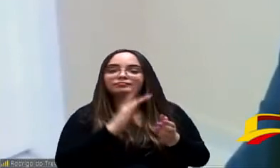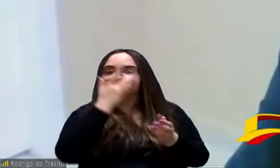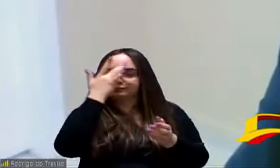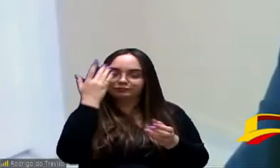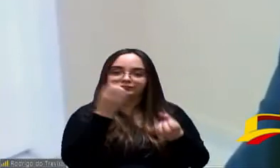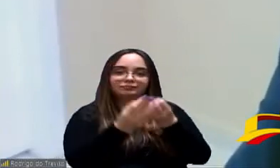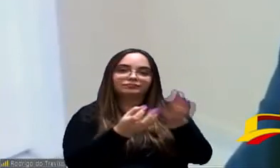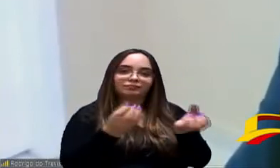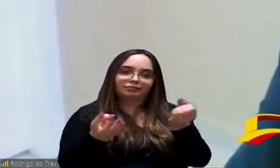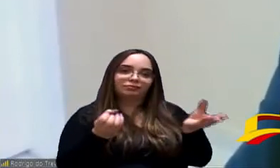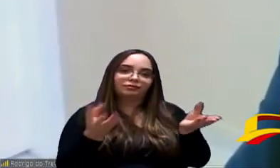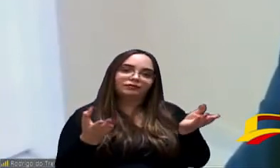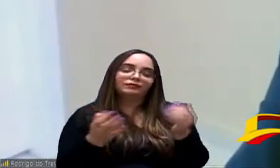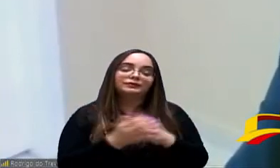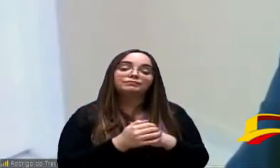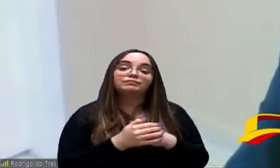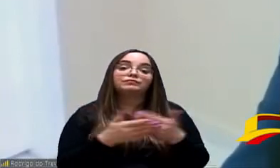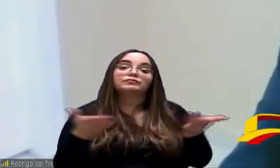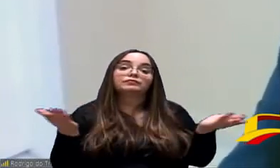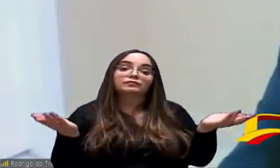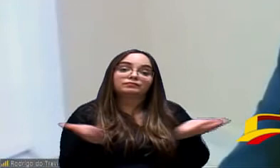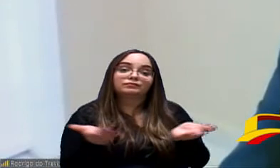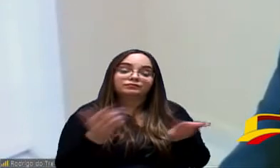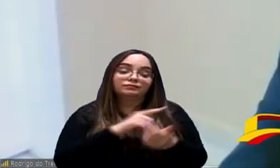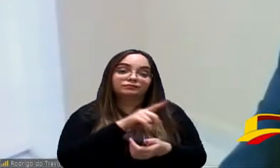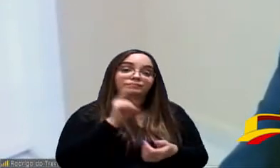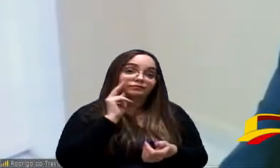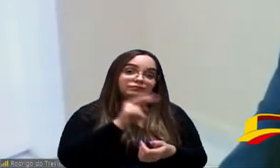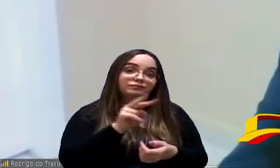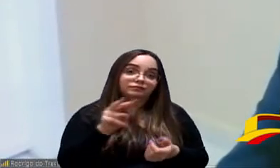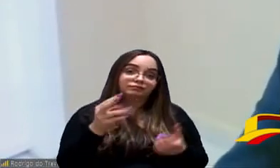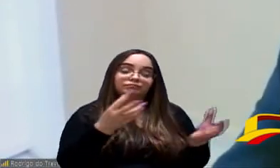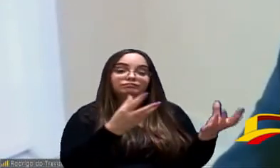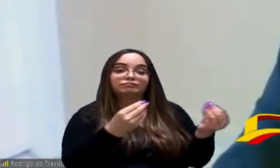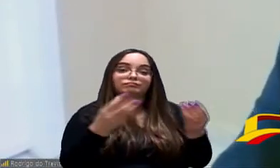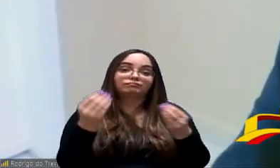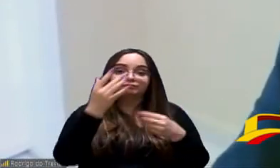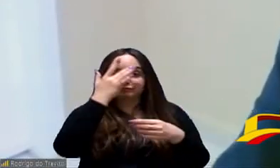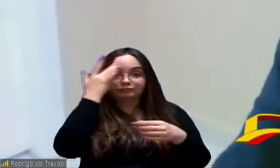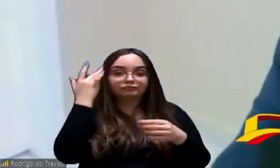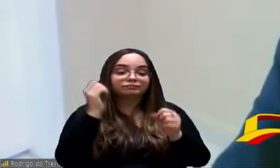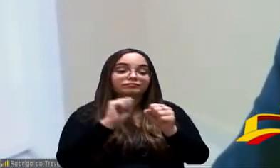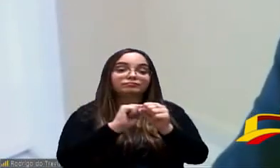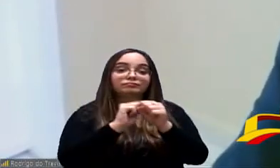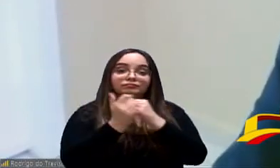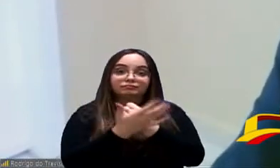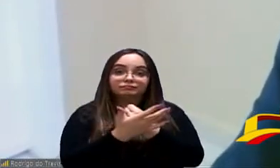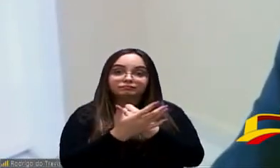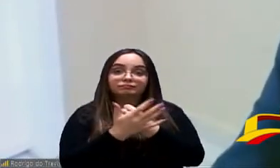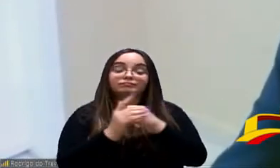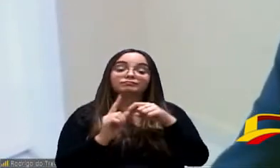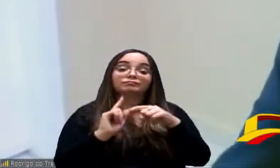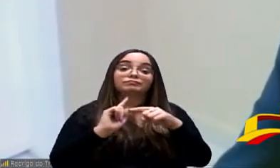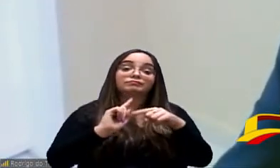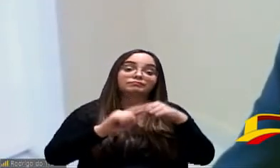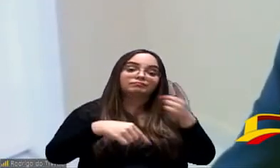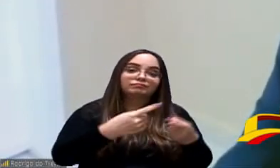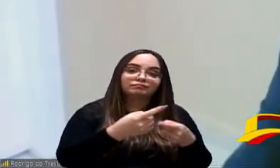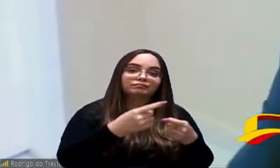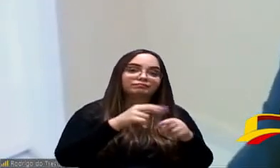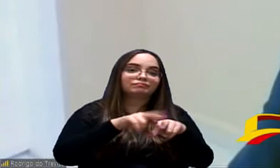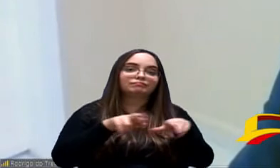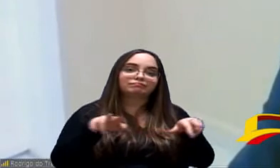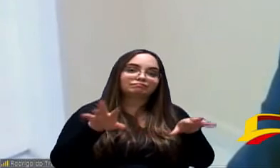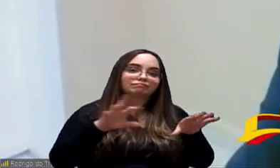Então, hoje, se você vê, está cada dia pior o pós-Covid, né? Em situação